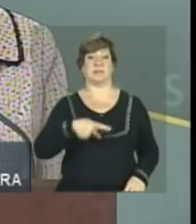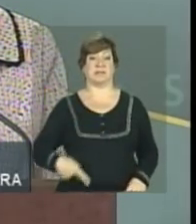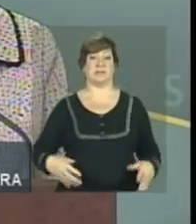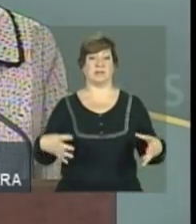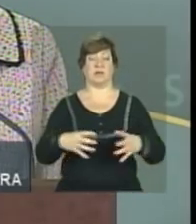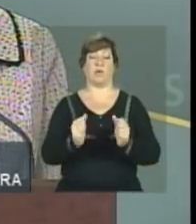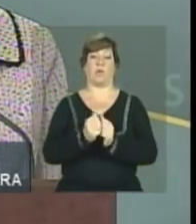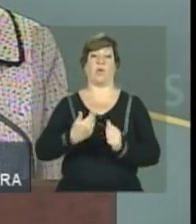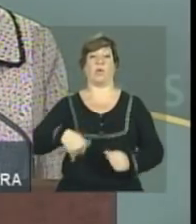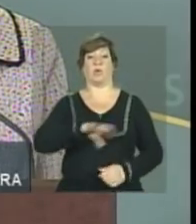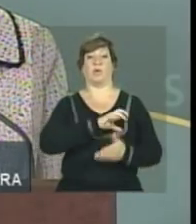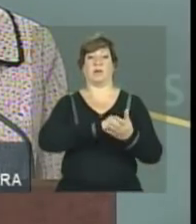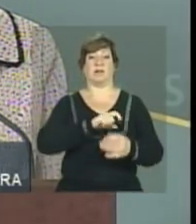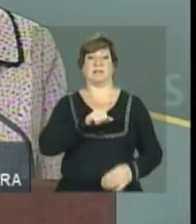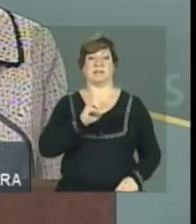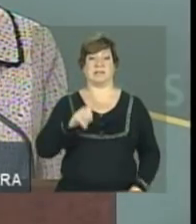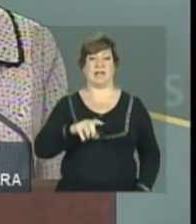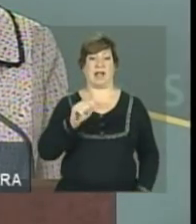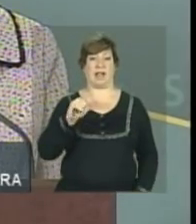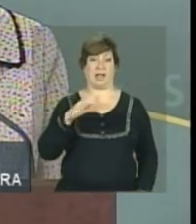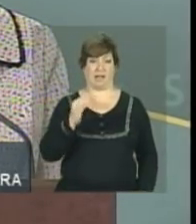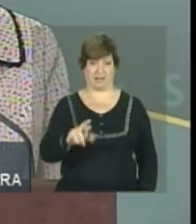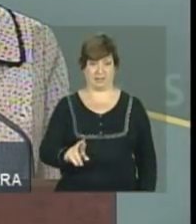República, com o nosso querido Zé Alencar.